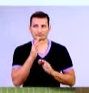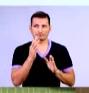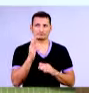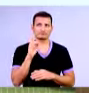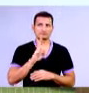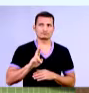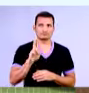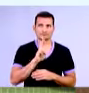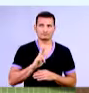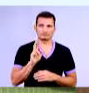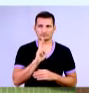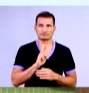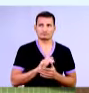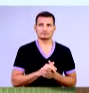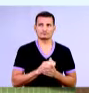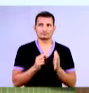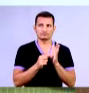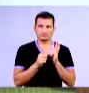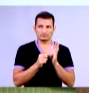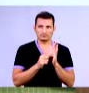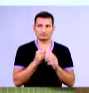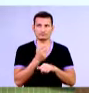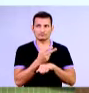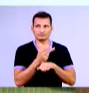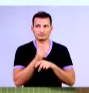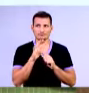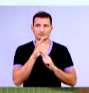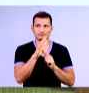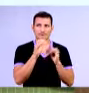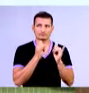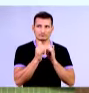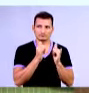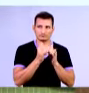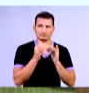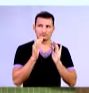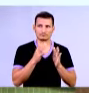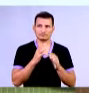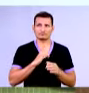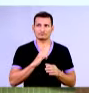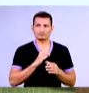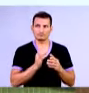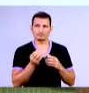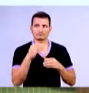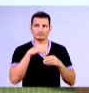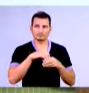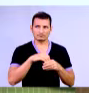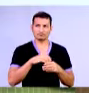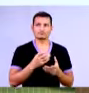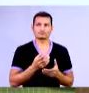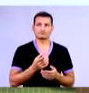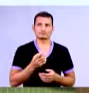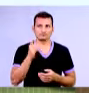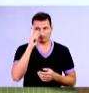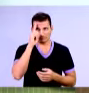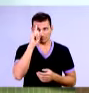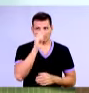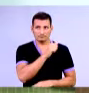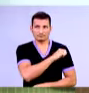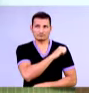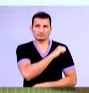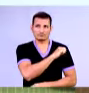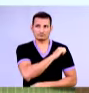de recursos multimídias para apresentação de informações já faz parte, né, da rotina dos alunos, né?